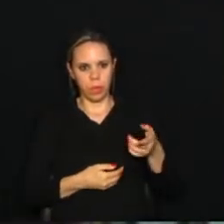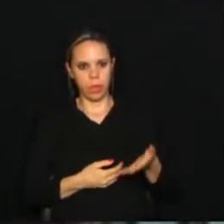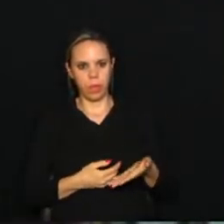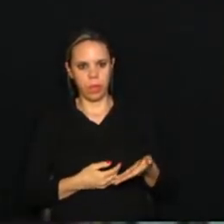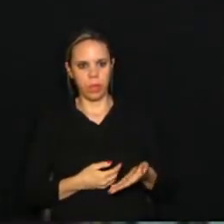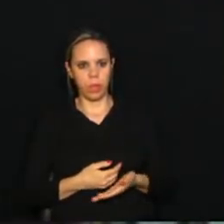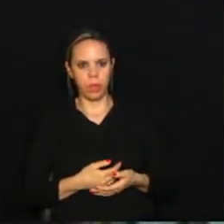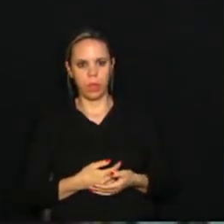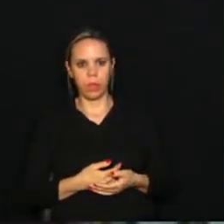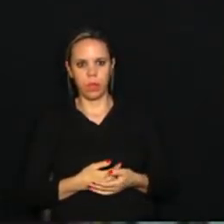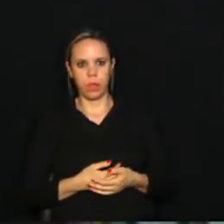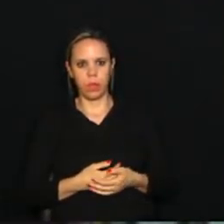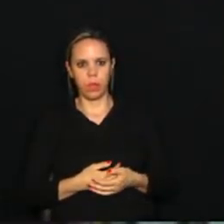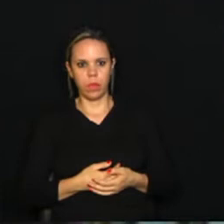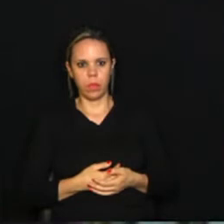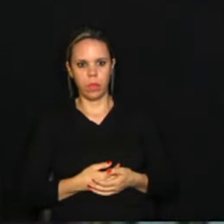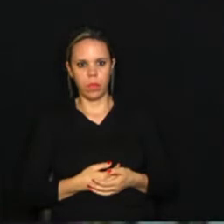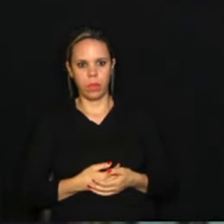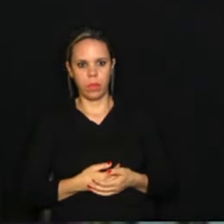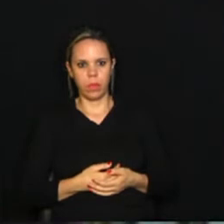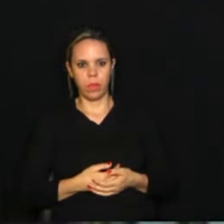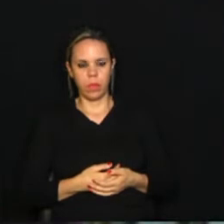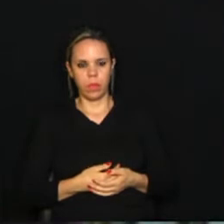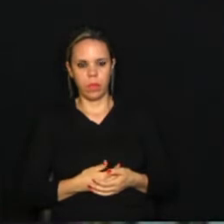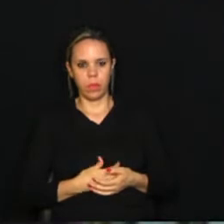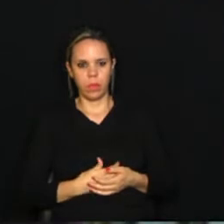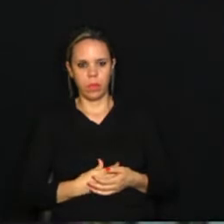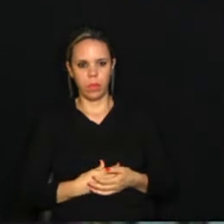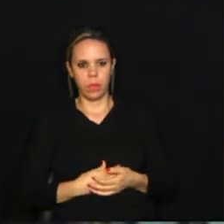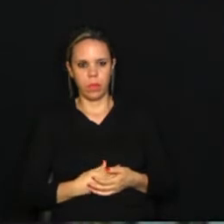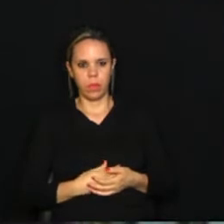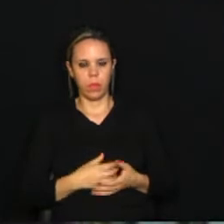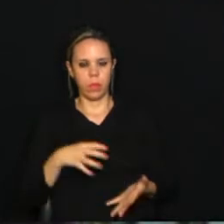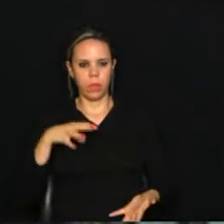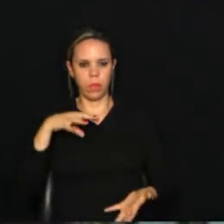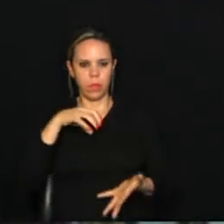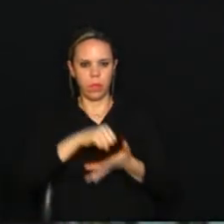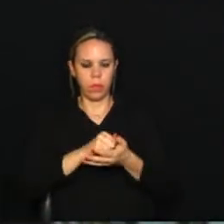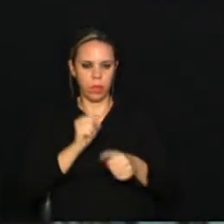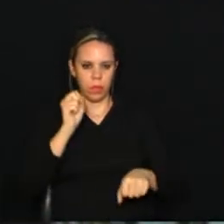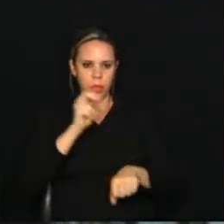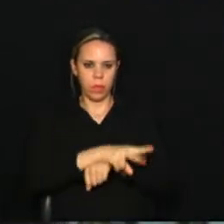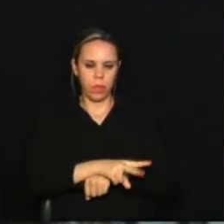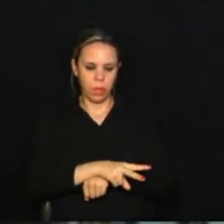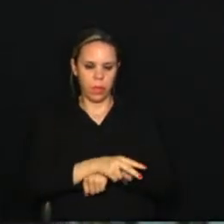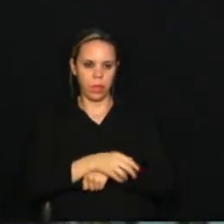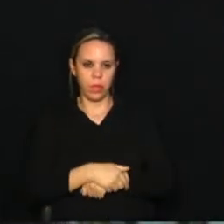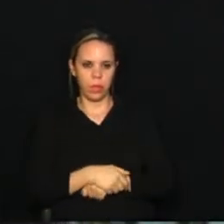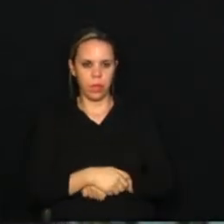não buscaram a matrícula, a vaga, né?